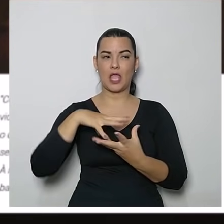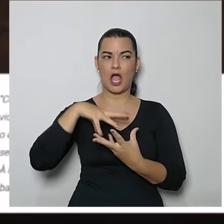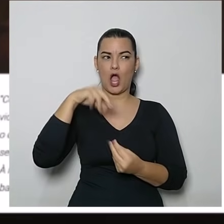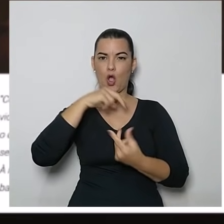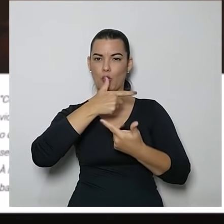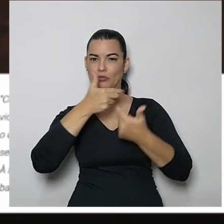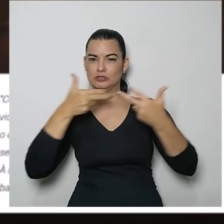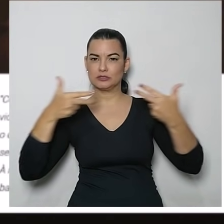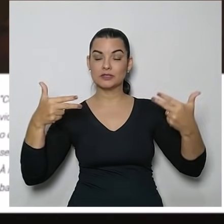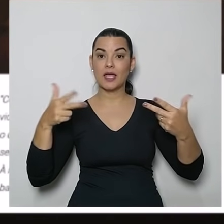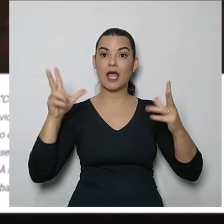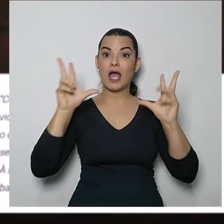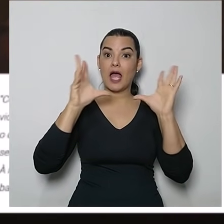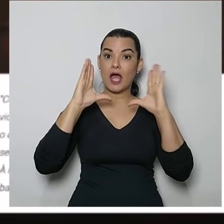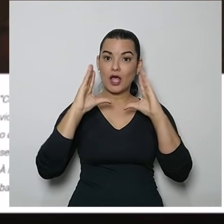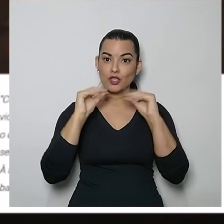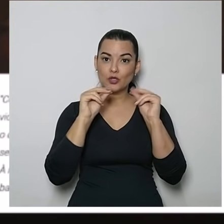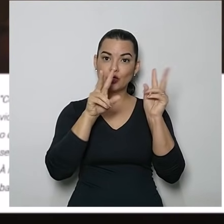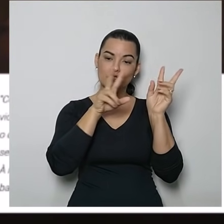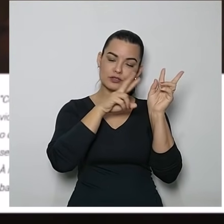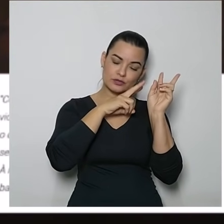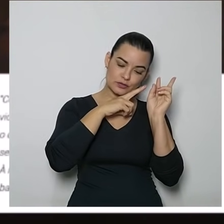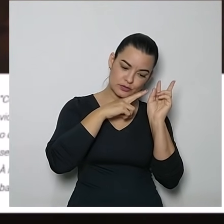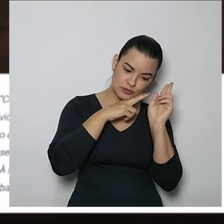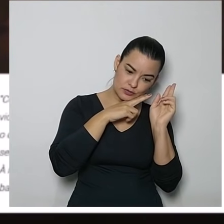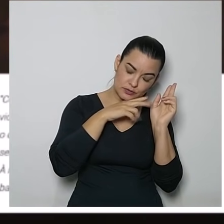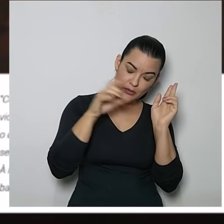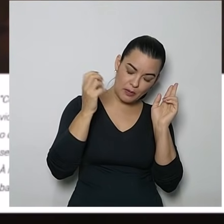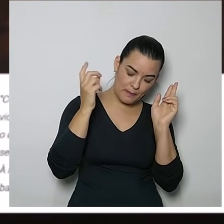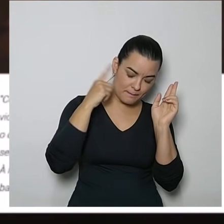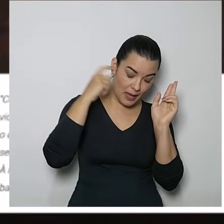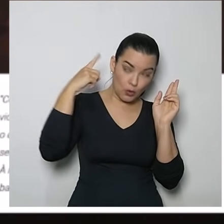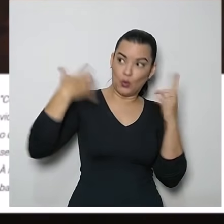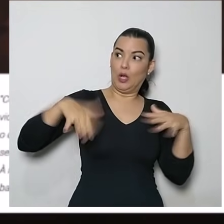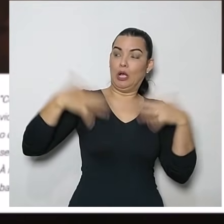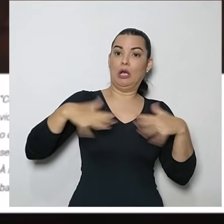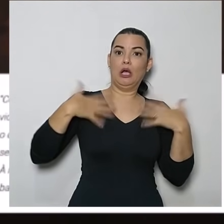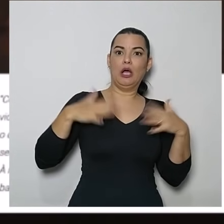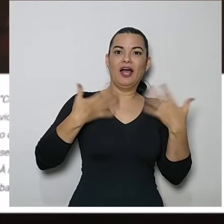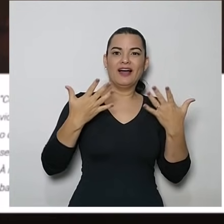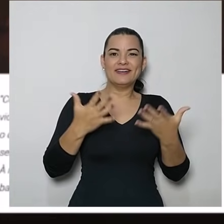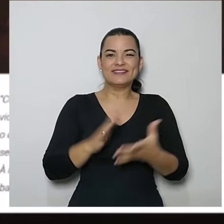noite, quando estávamos deitados, qualquer barulho nos apavorava.